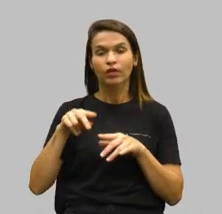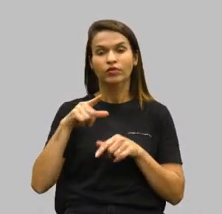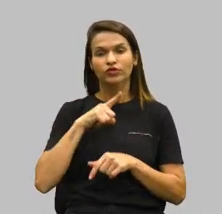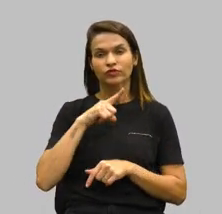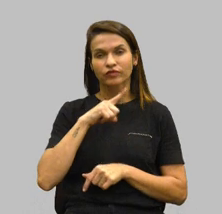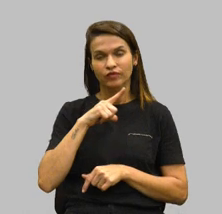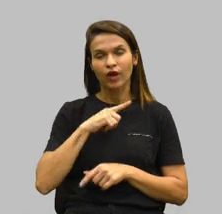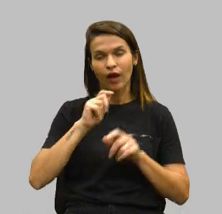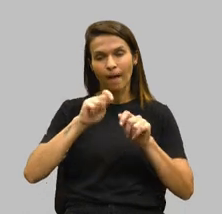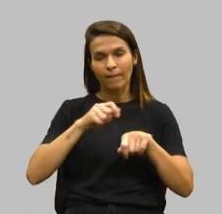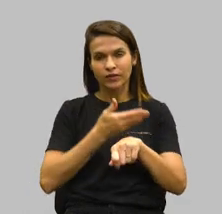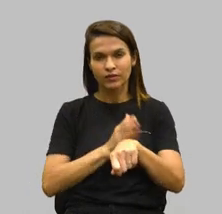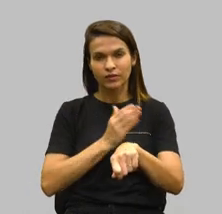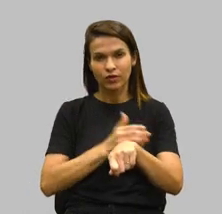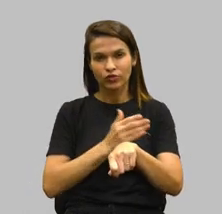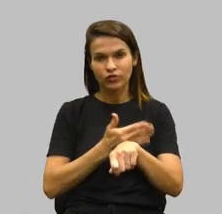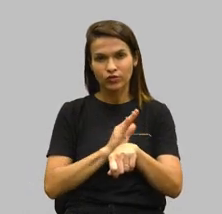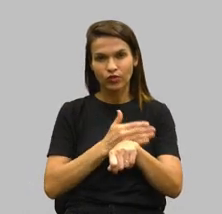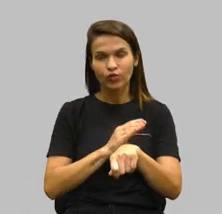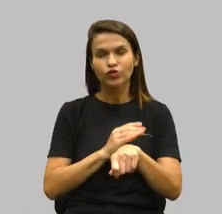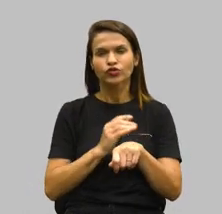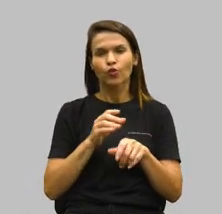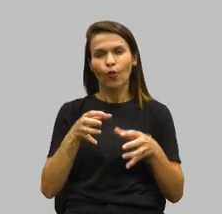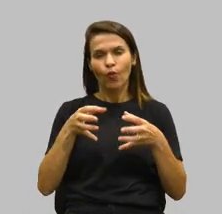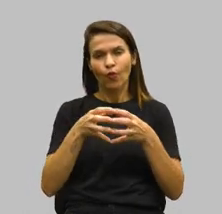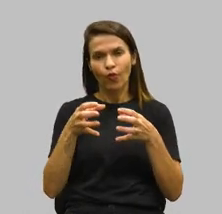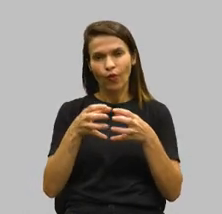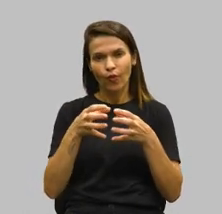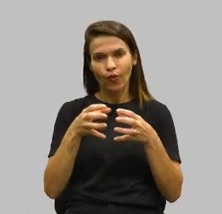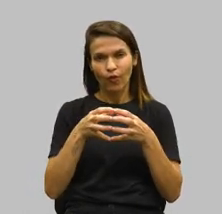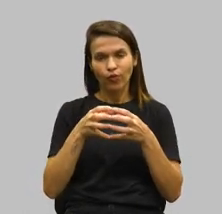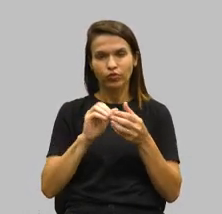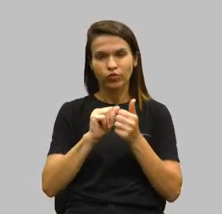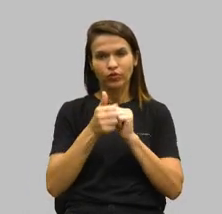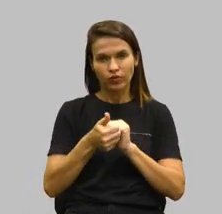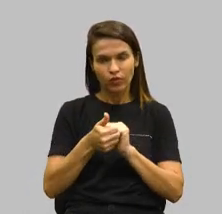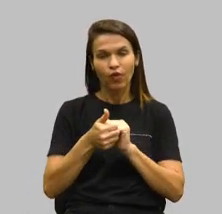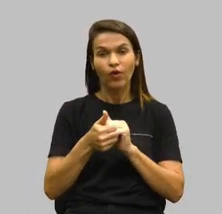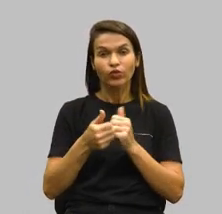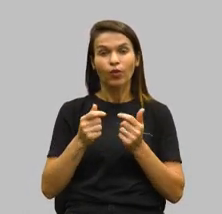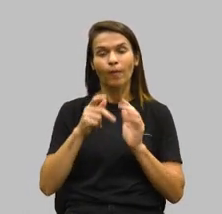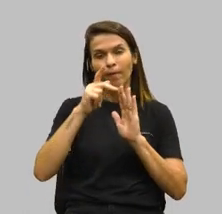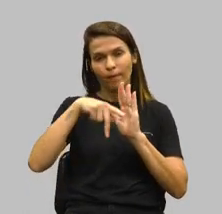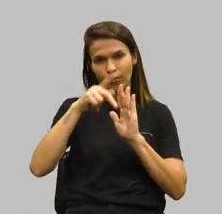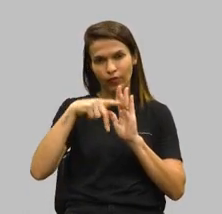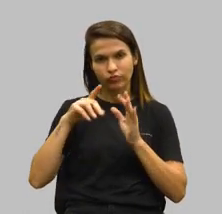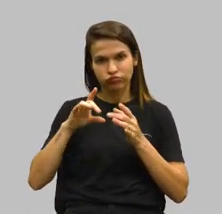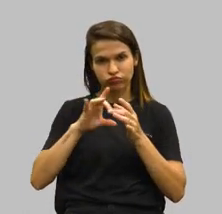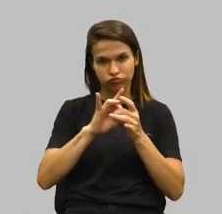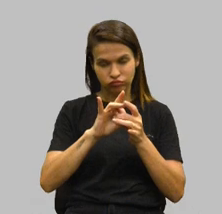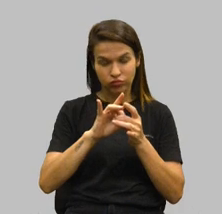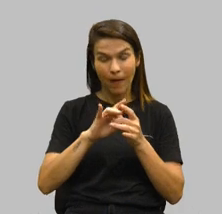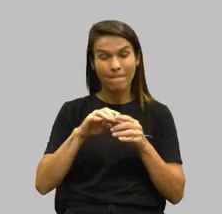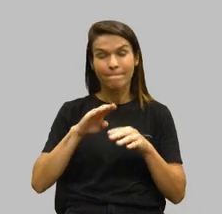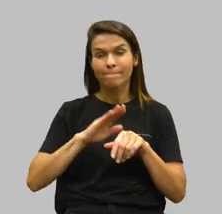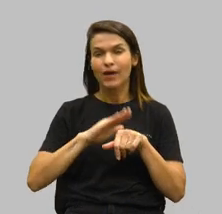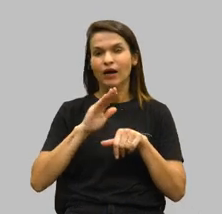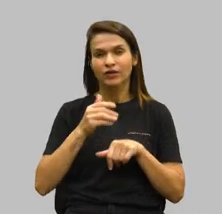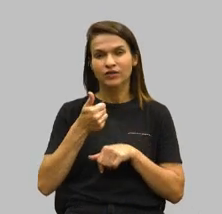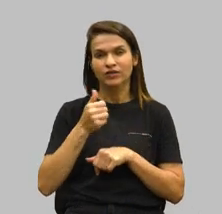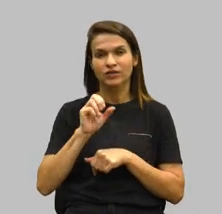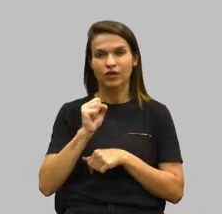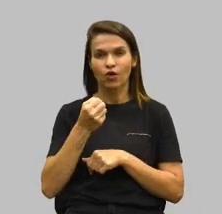tivemos capacitação de um dos clubes em relação ao o protocolo falha agora e também mais de 180